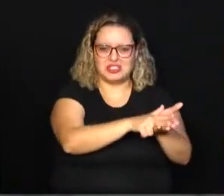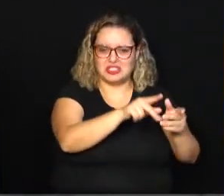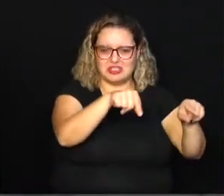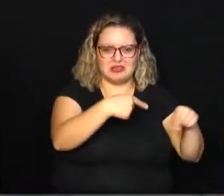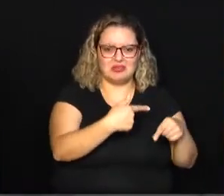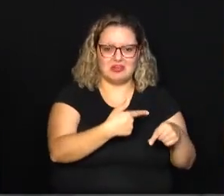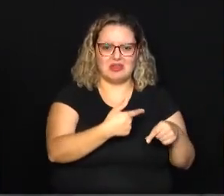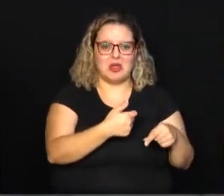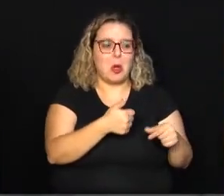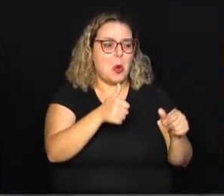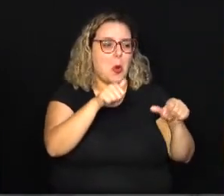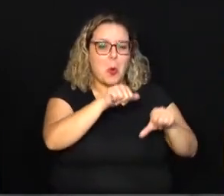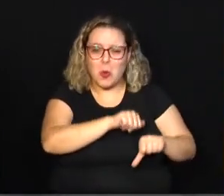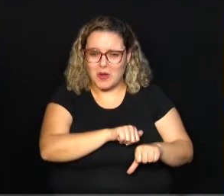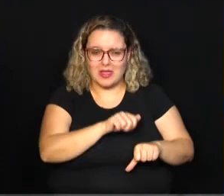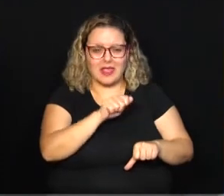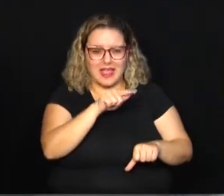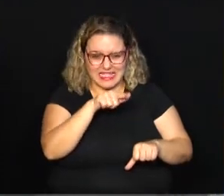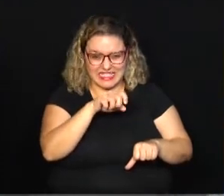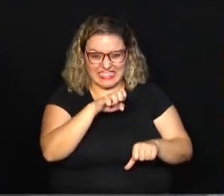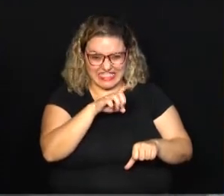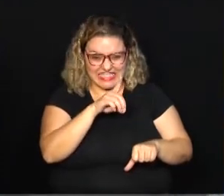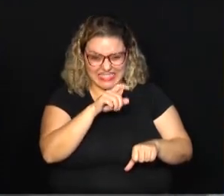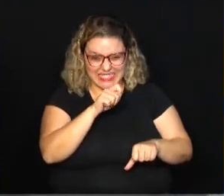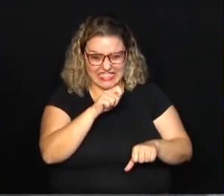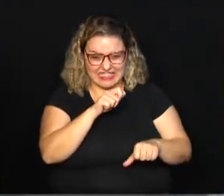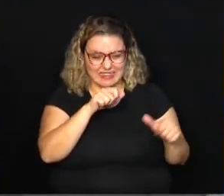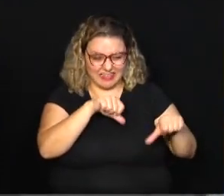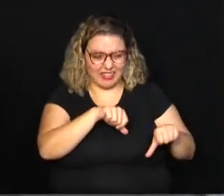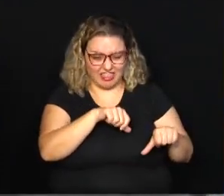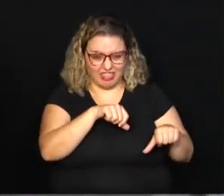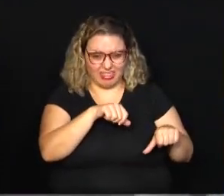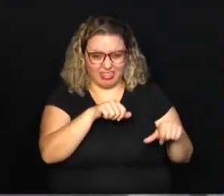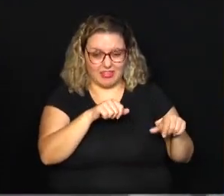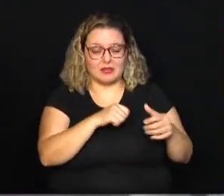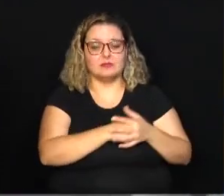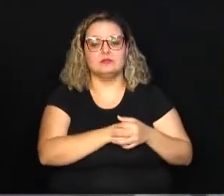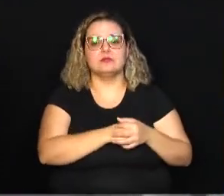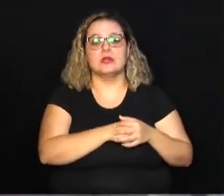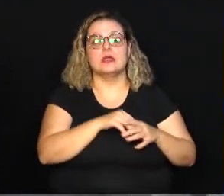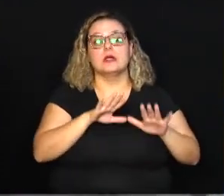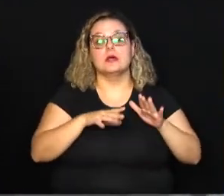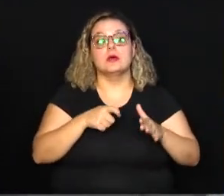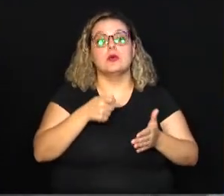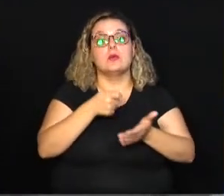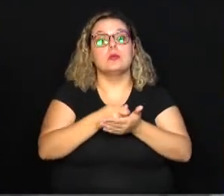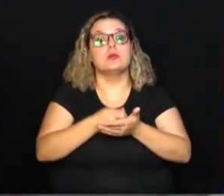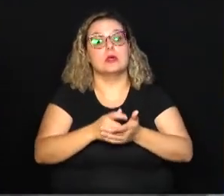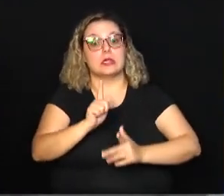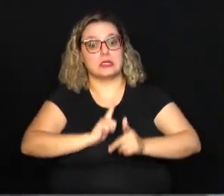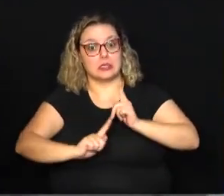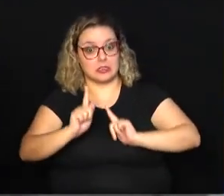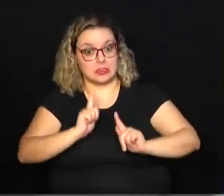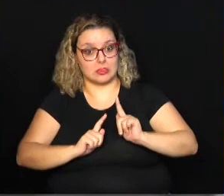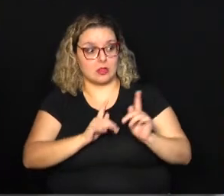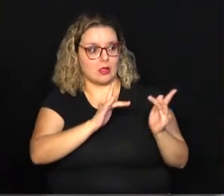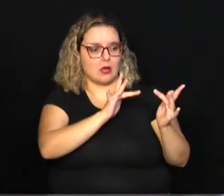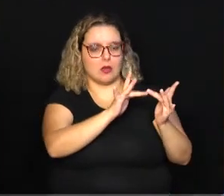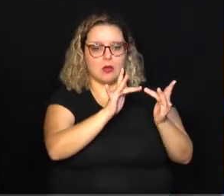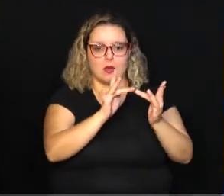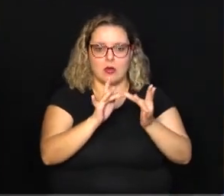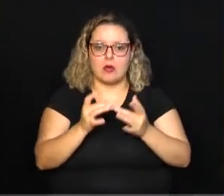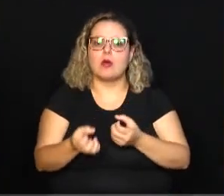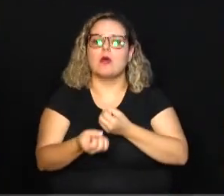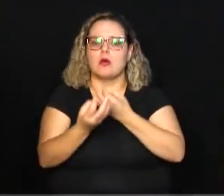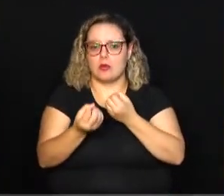controle bastante bom de qualidade e disponibilizo, mais uma vez, a obrigação do gestor é estar em contato, oferecer informação